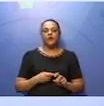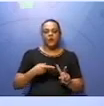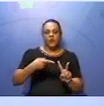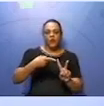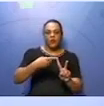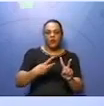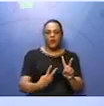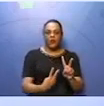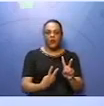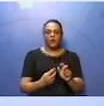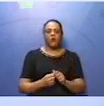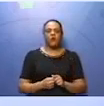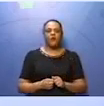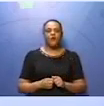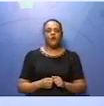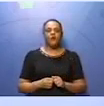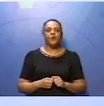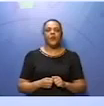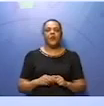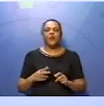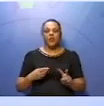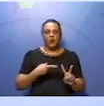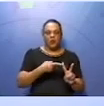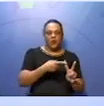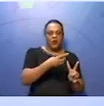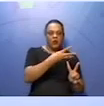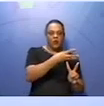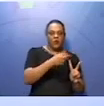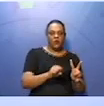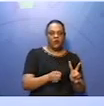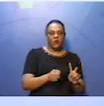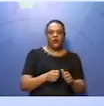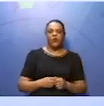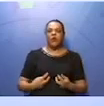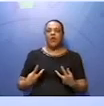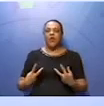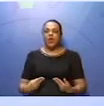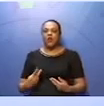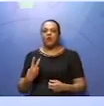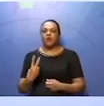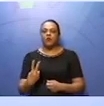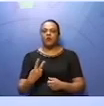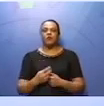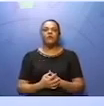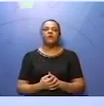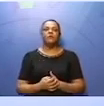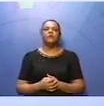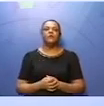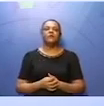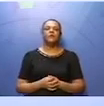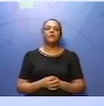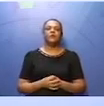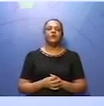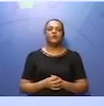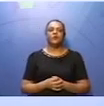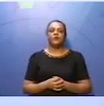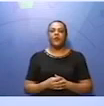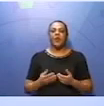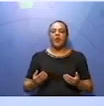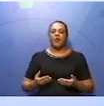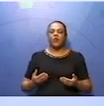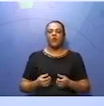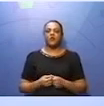sobrar o 2. Ou seja, raiz cúbica de 8 é igual a 2.